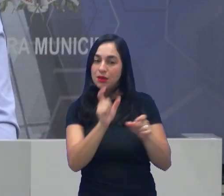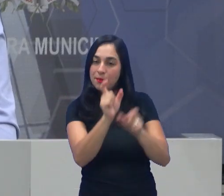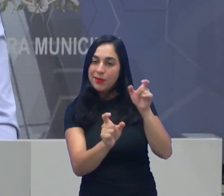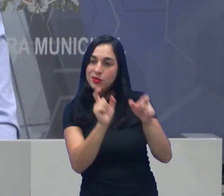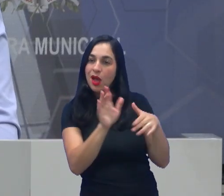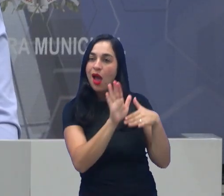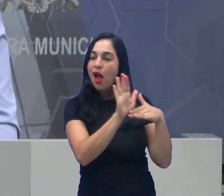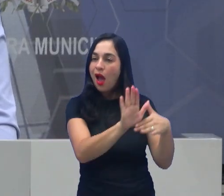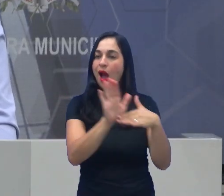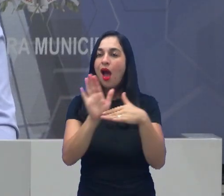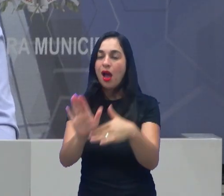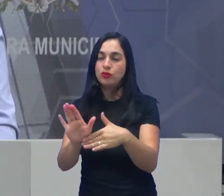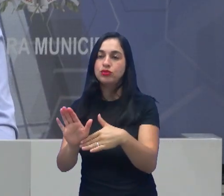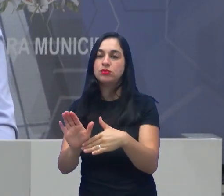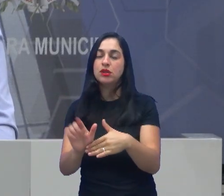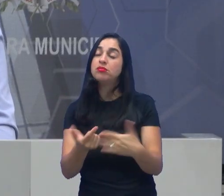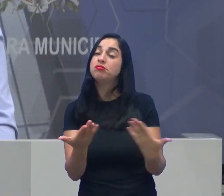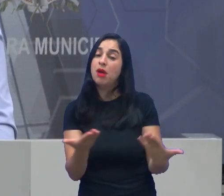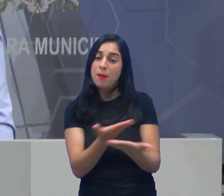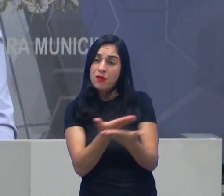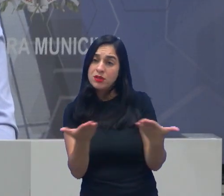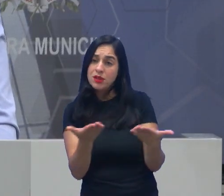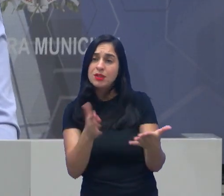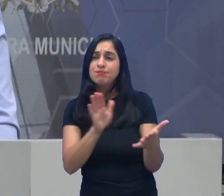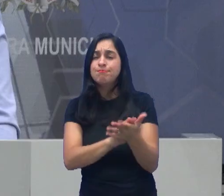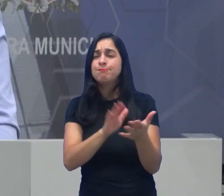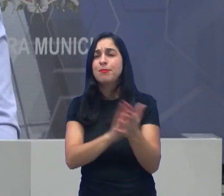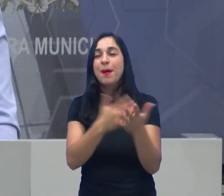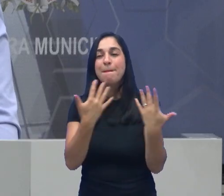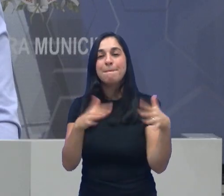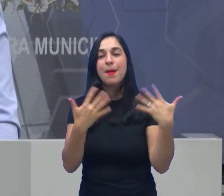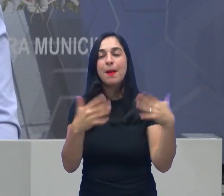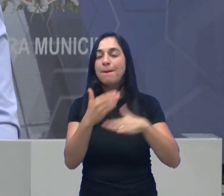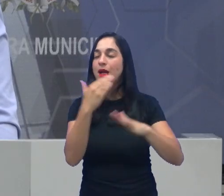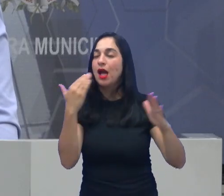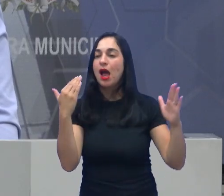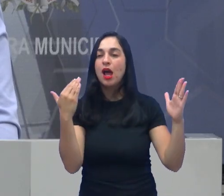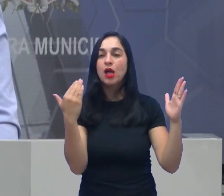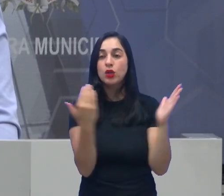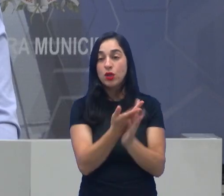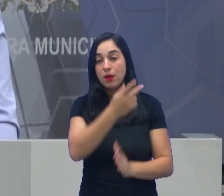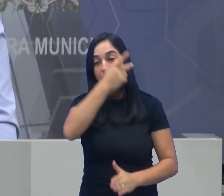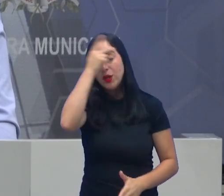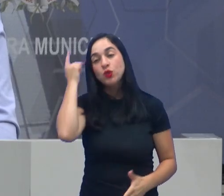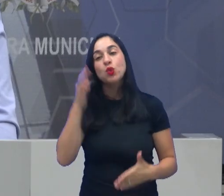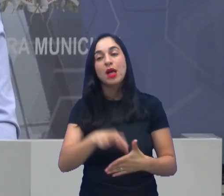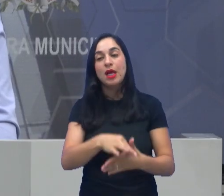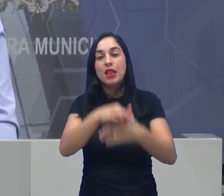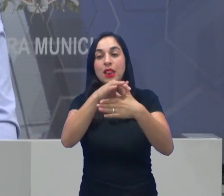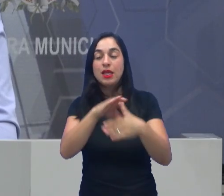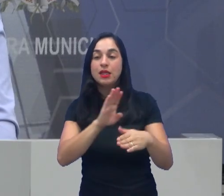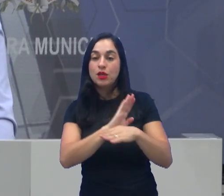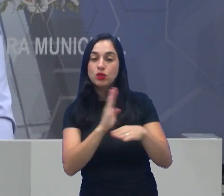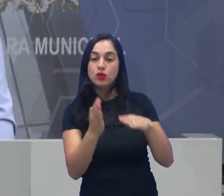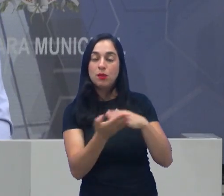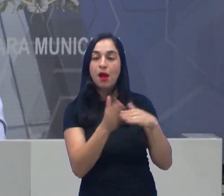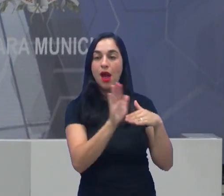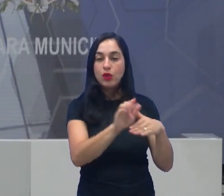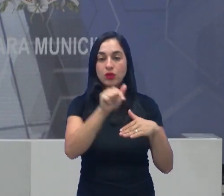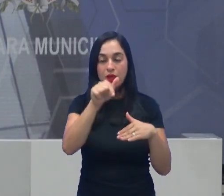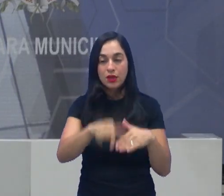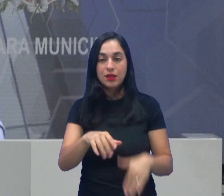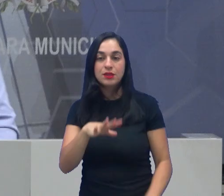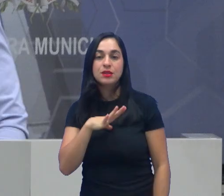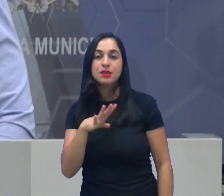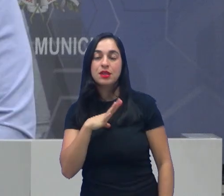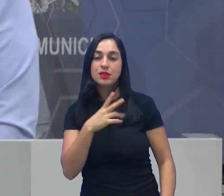fique registrado, parabéns aqui em nome do Paulo Monte Rei, a todos os líderes comunitários da nossa cidade. A